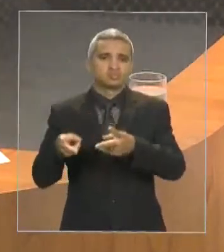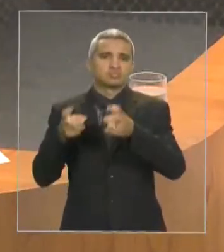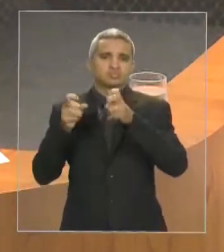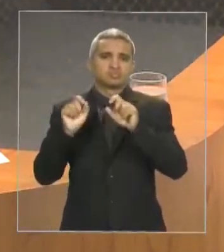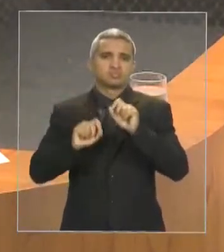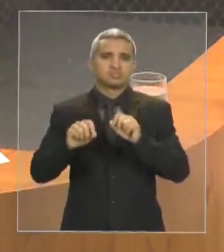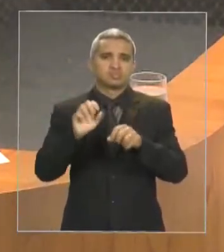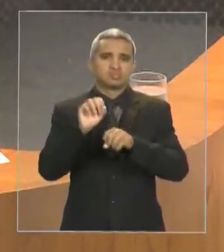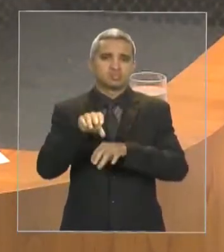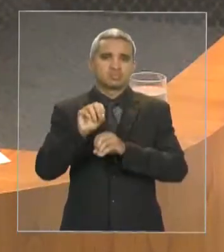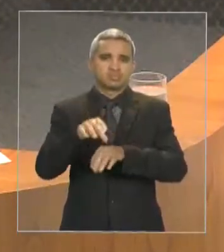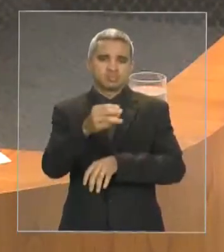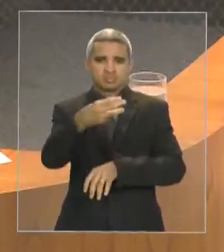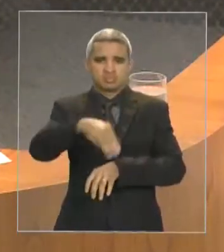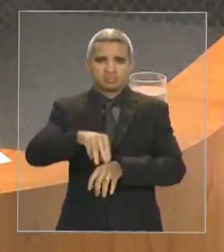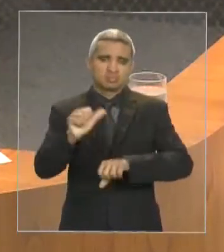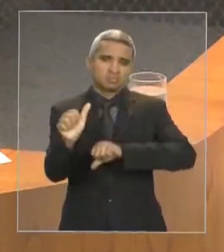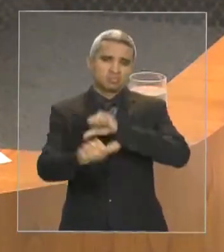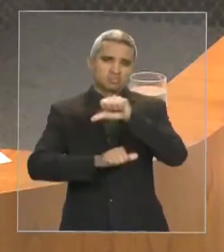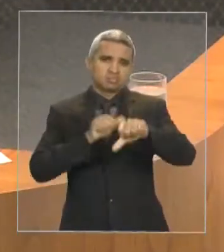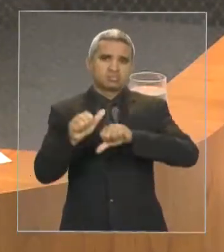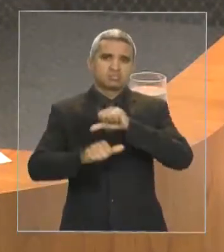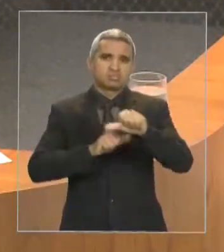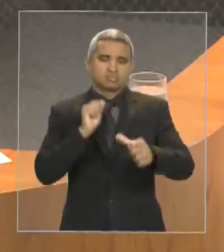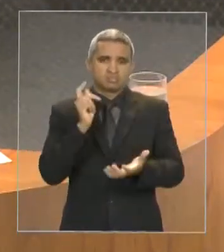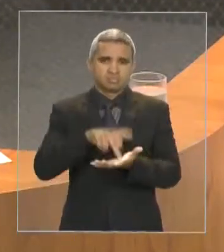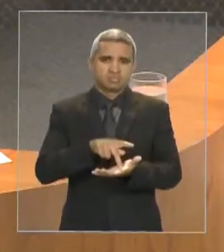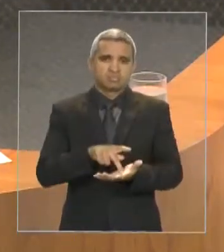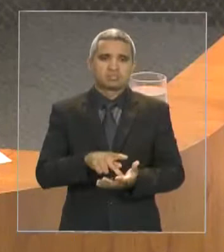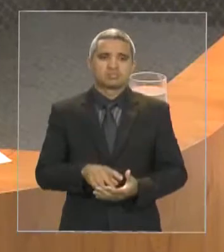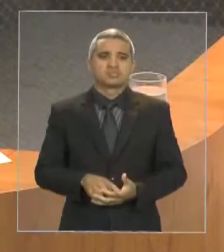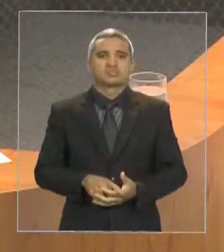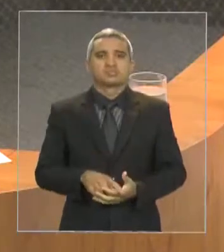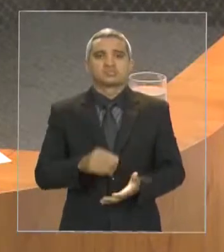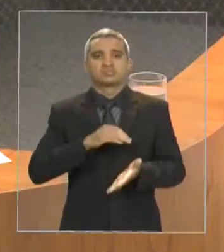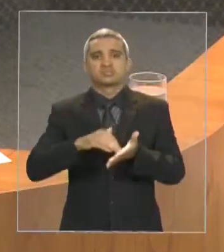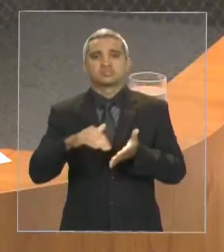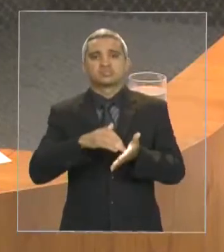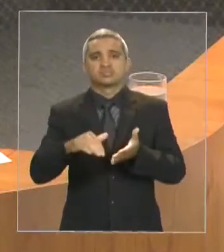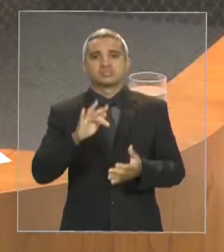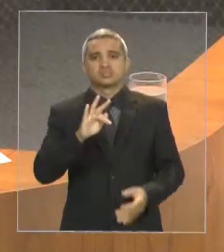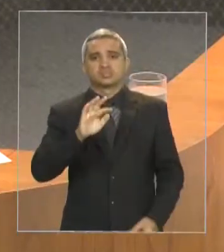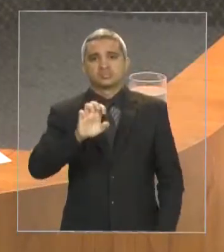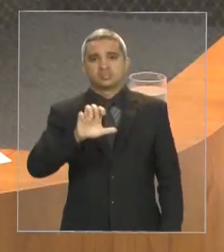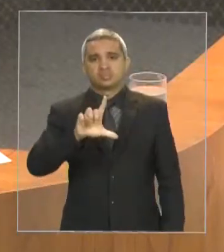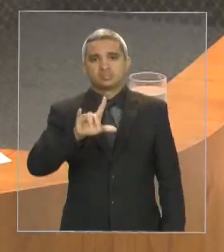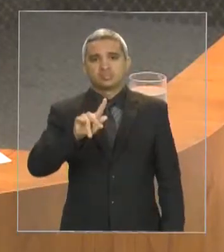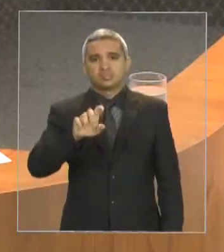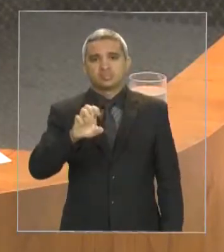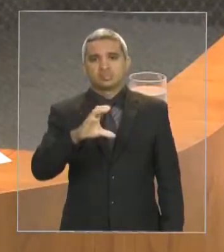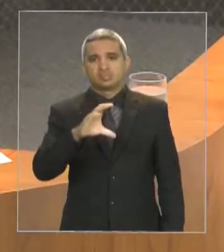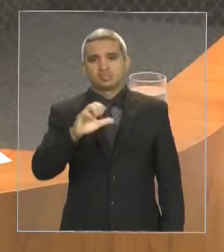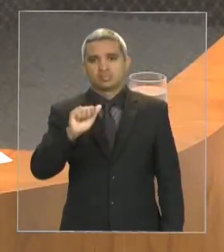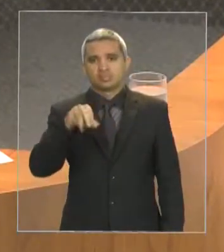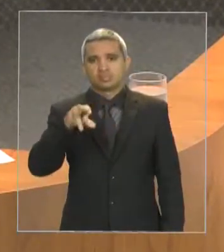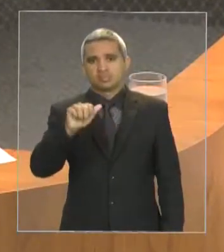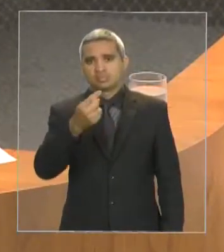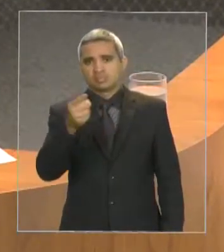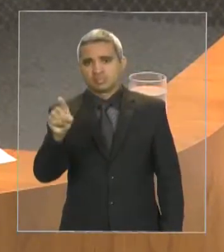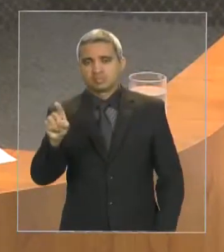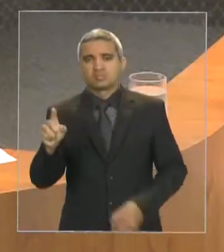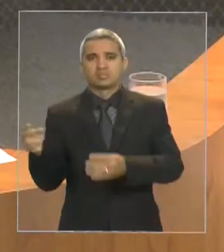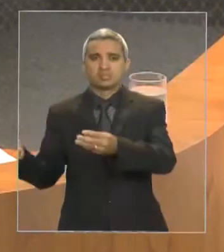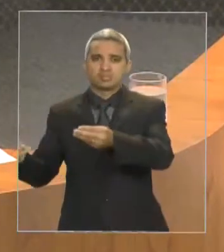Maranhão. Como vinha falando o secretário Felipe Camarão, veio trazer dados muito interessantes e, num ato